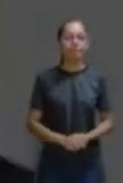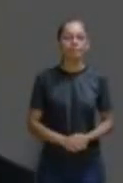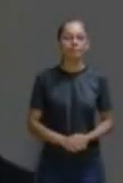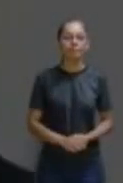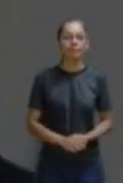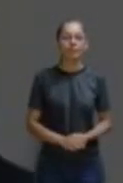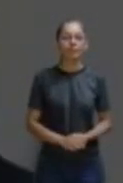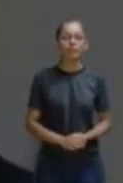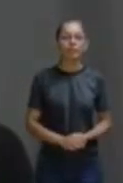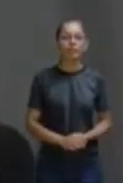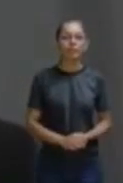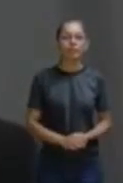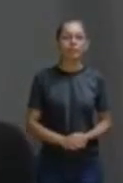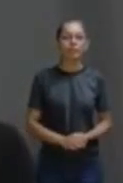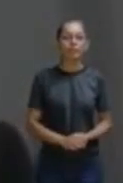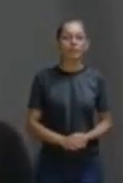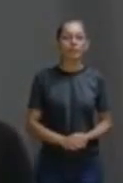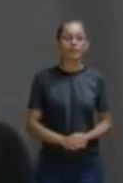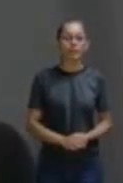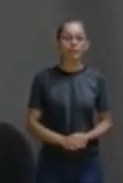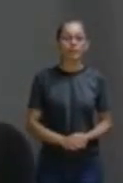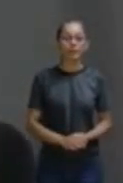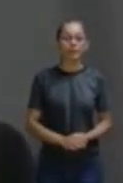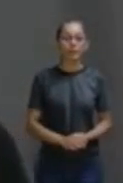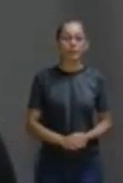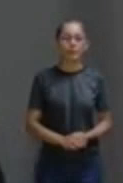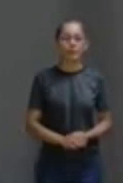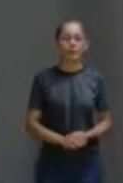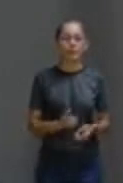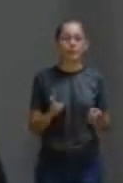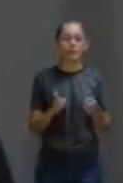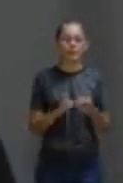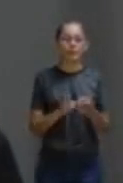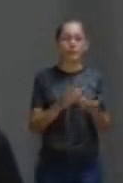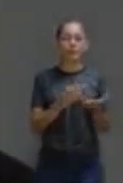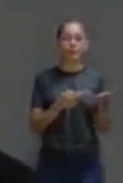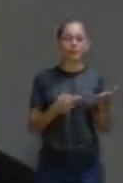opinando pelo acolhimento do requerimento. Esse é o breve relatório.